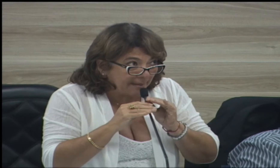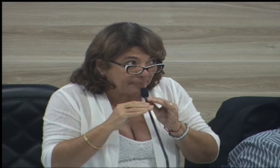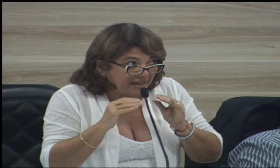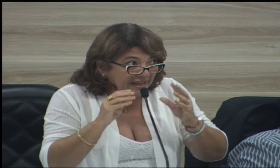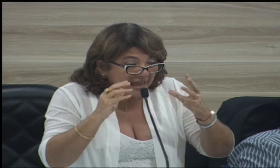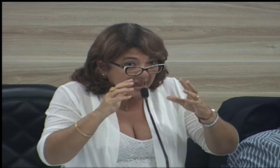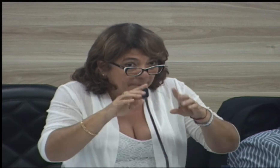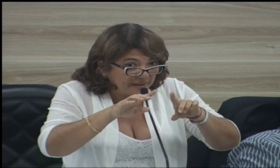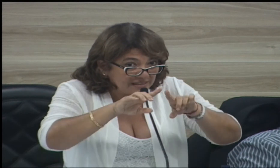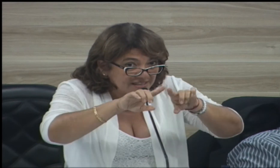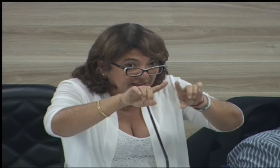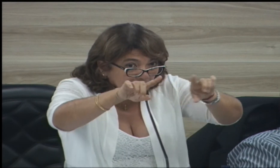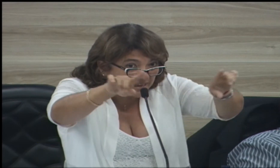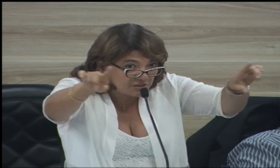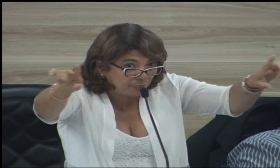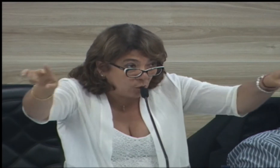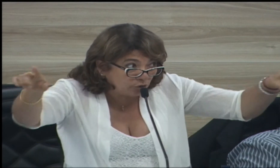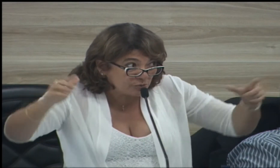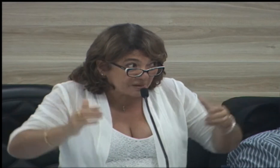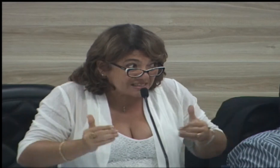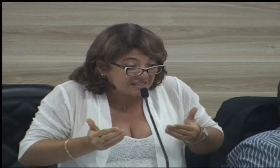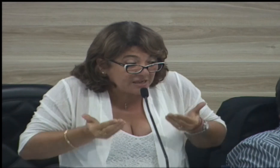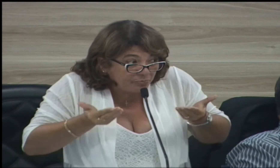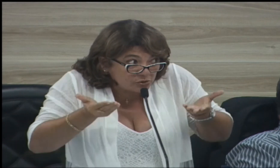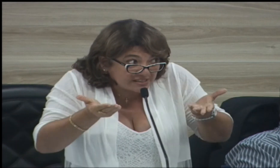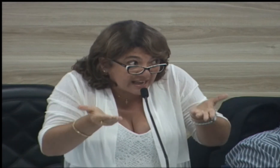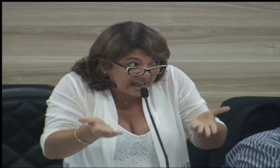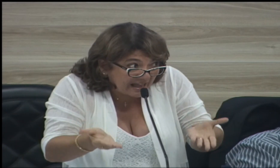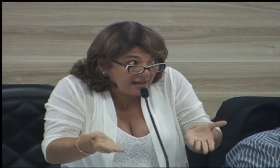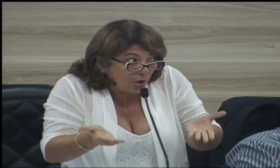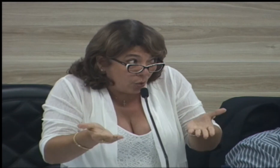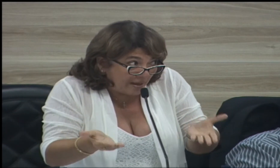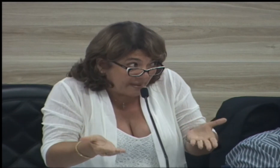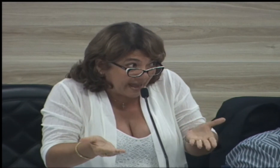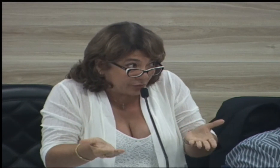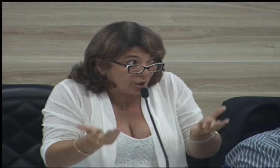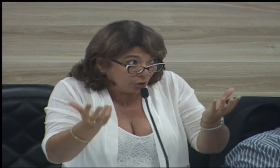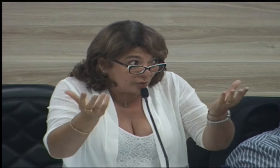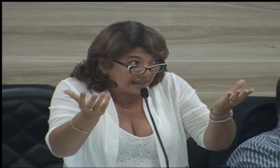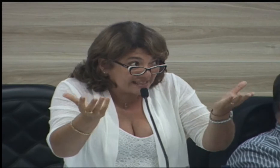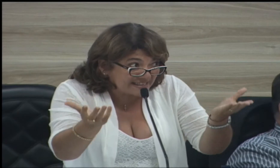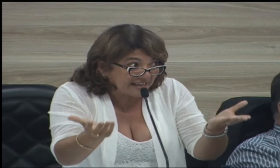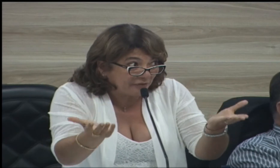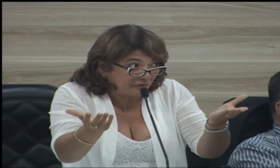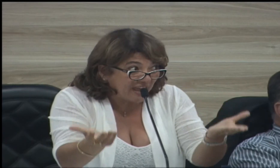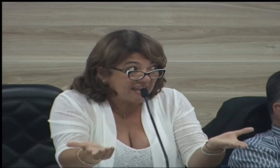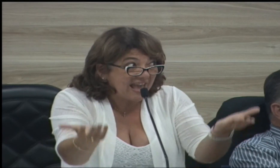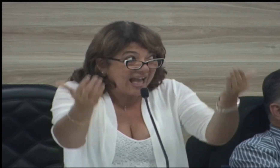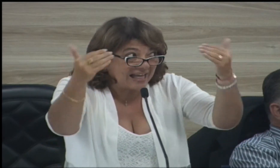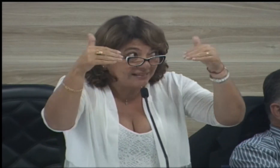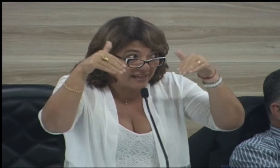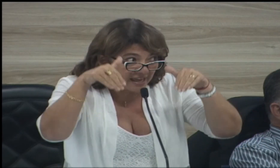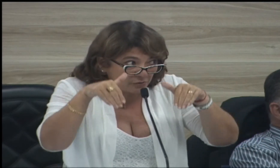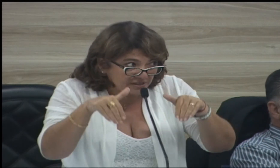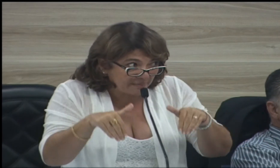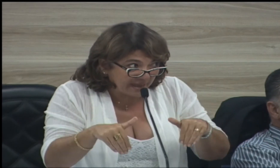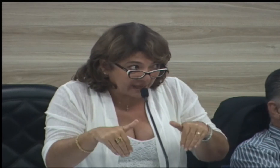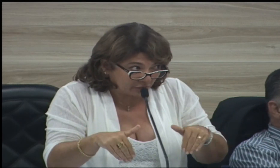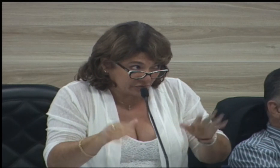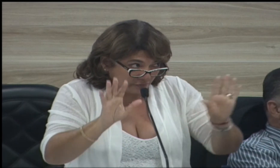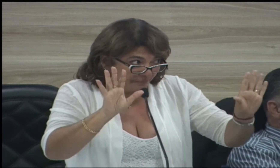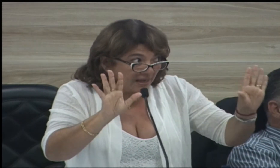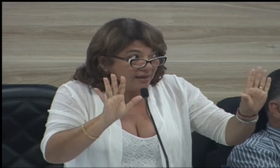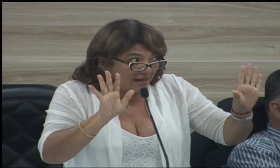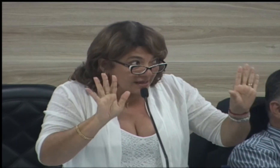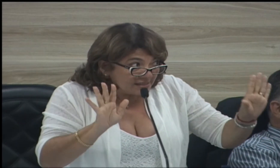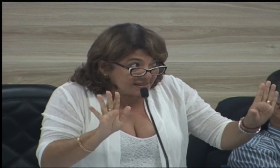o reabrir é apenas de ter mais pontos para se buscar o remédio. Não quer dizer que venha a ter os